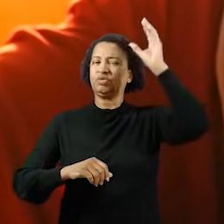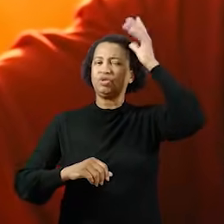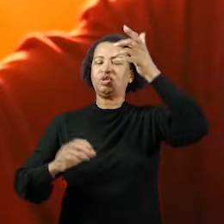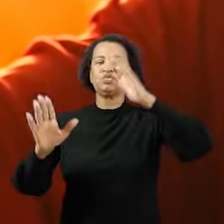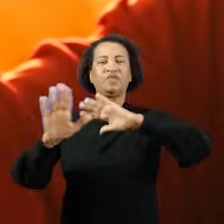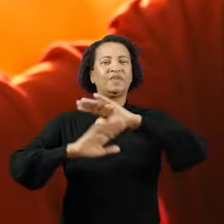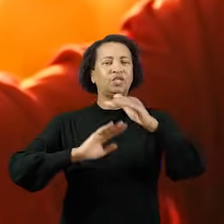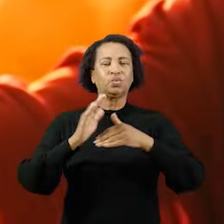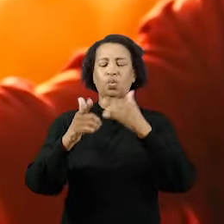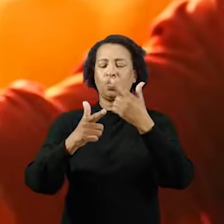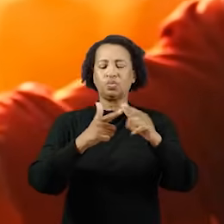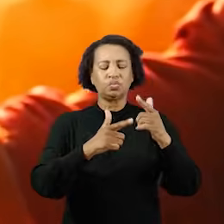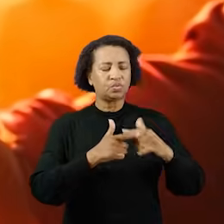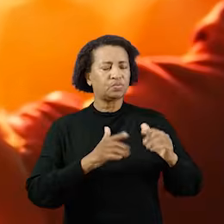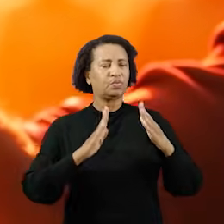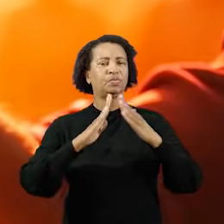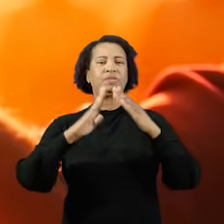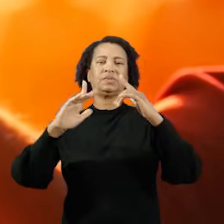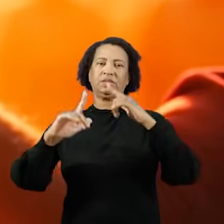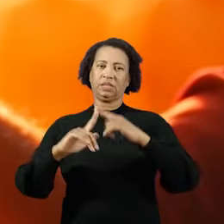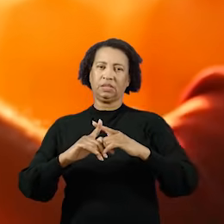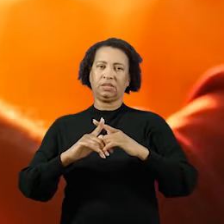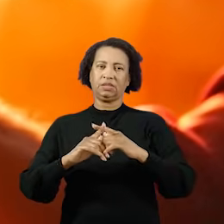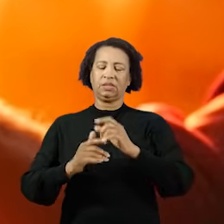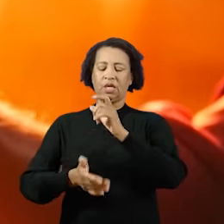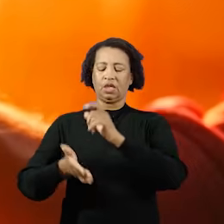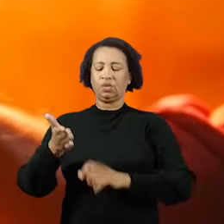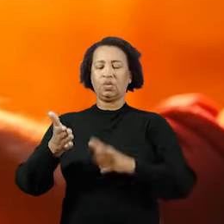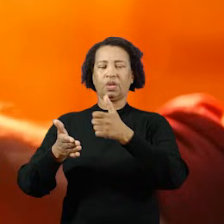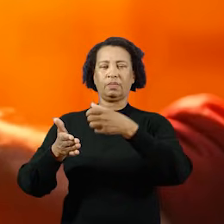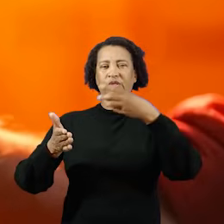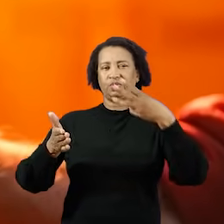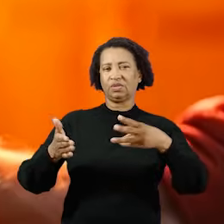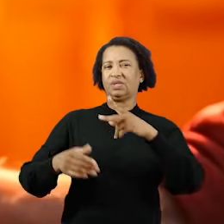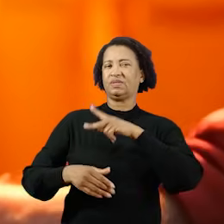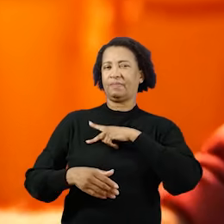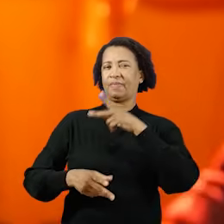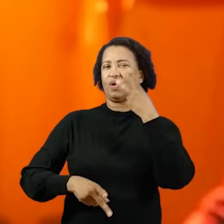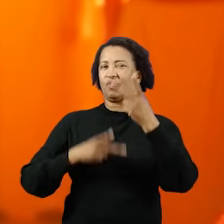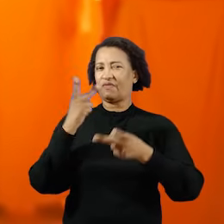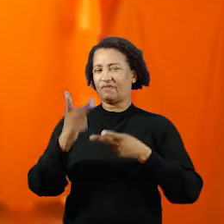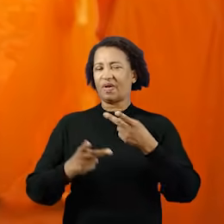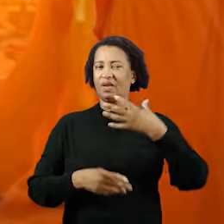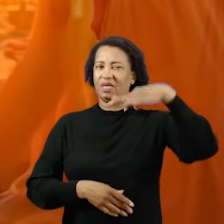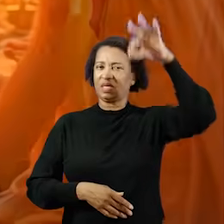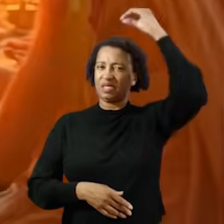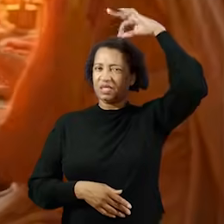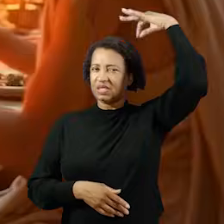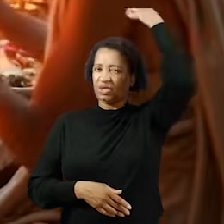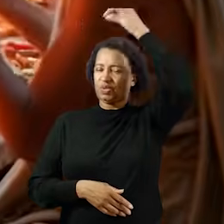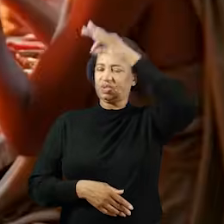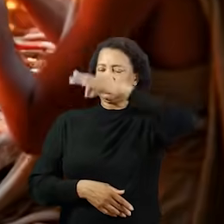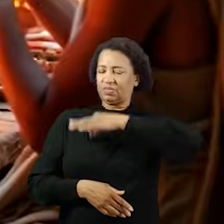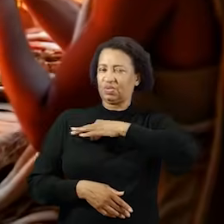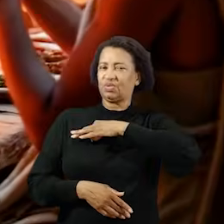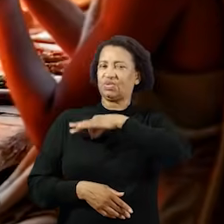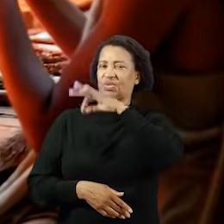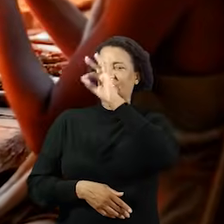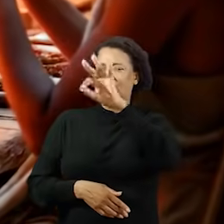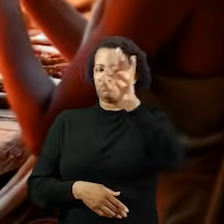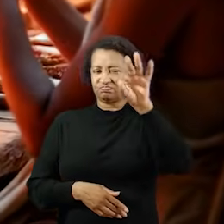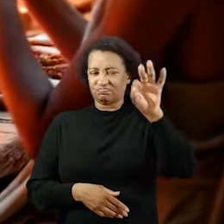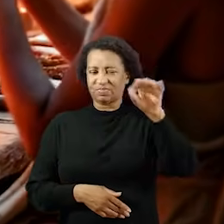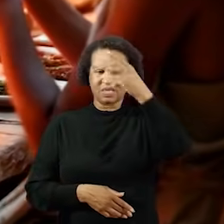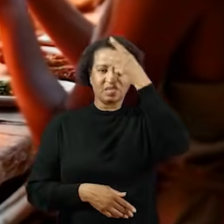resolver os problemas das nossas igrejas. No capítulo 13, Paulo diz que a evidência do Espírito Santo no crente são os